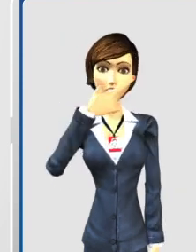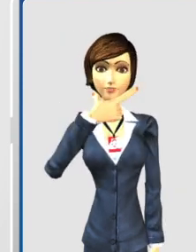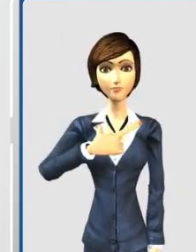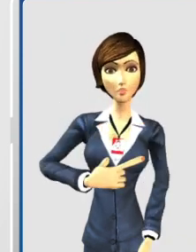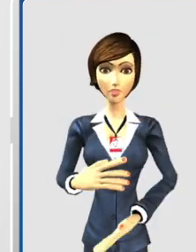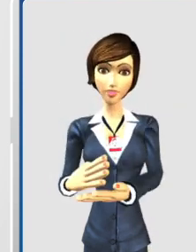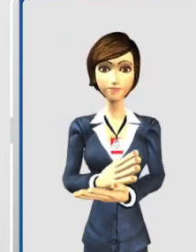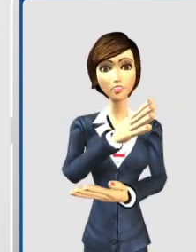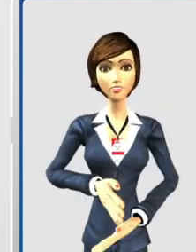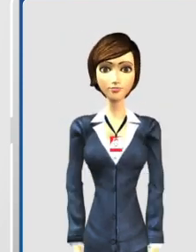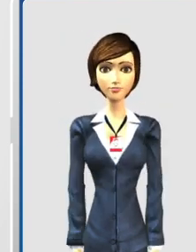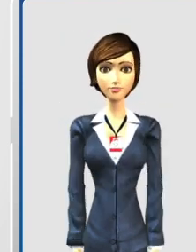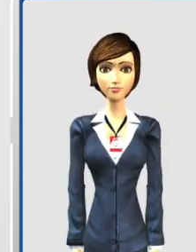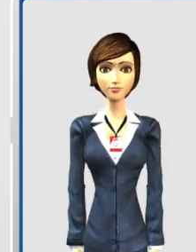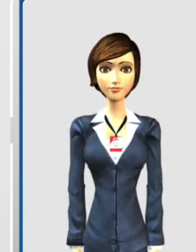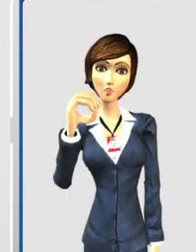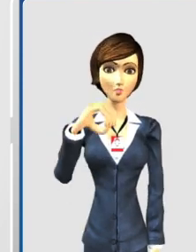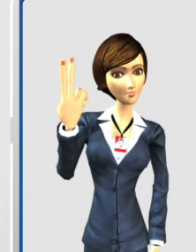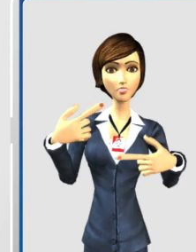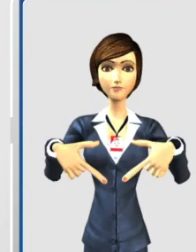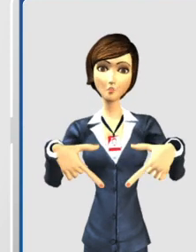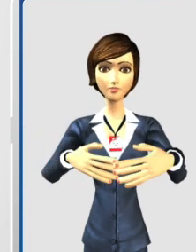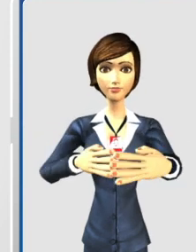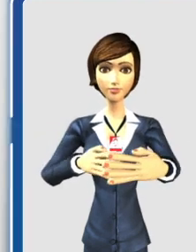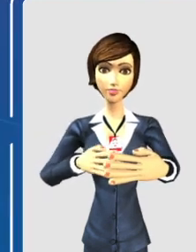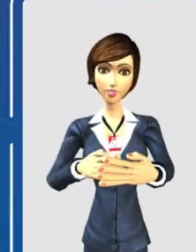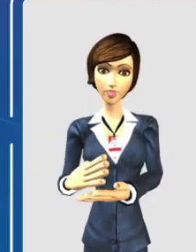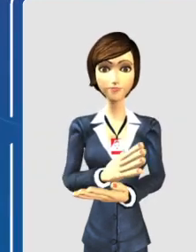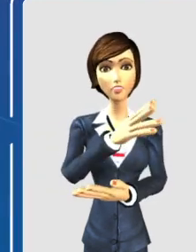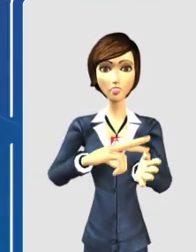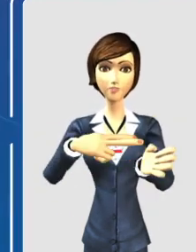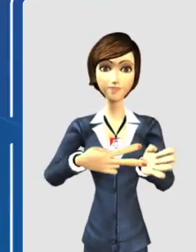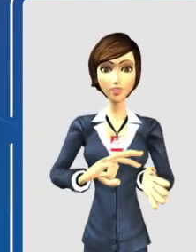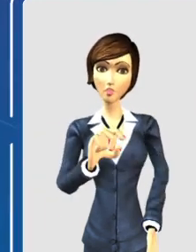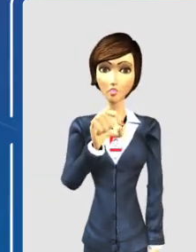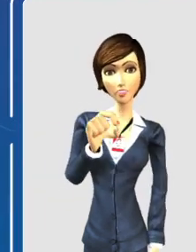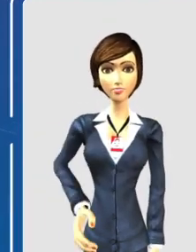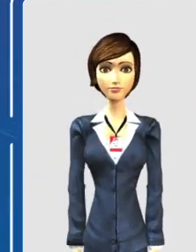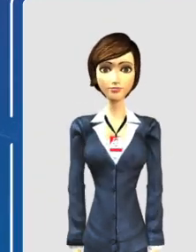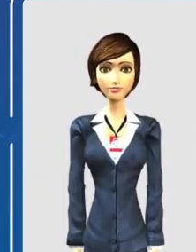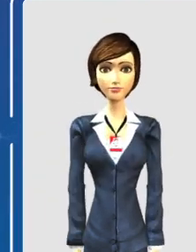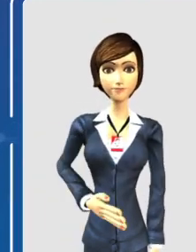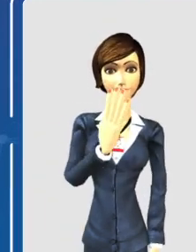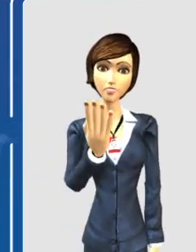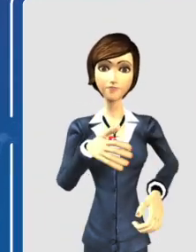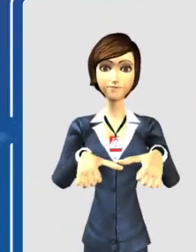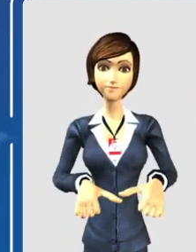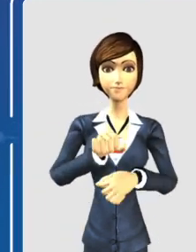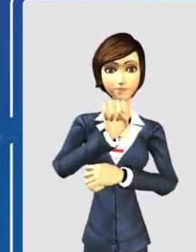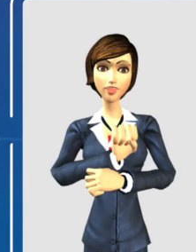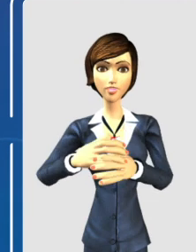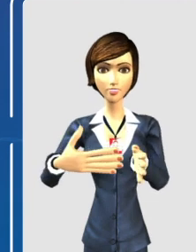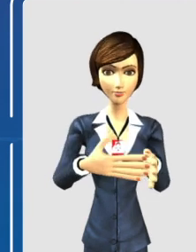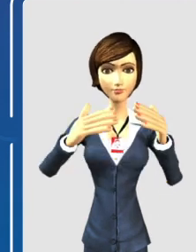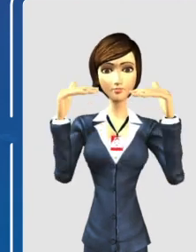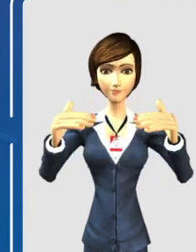usuário Master ou perfil de aprovador, ou dos serviços com restrição de aprovação, quando a solicitação ficar pendente